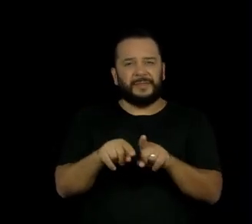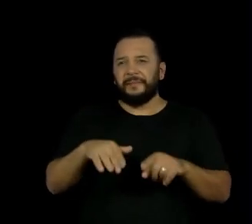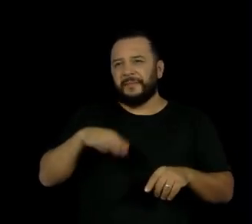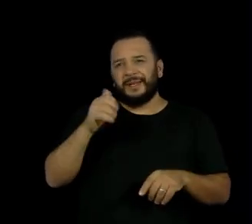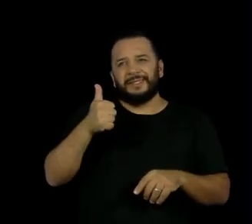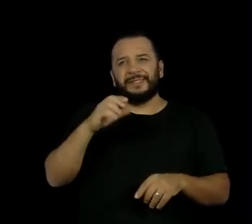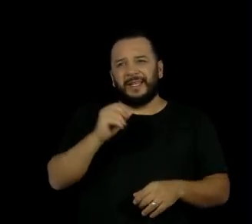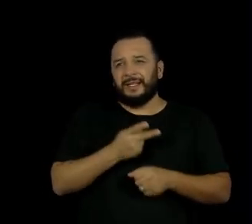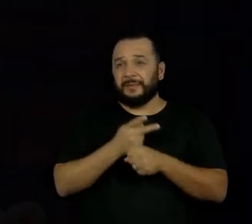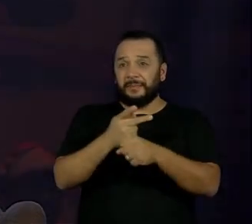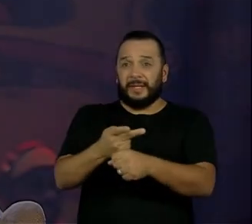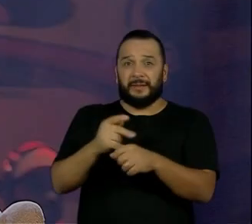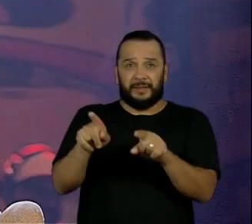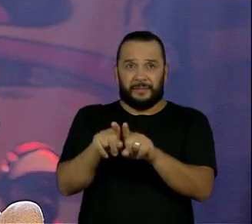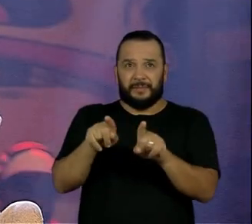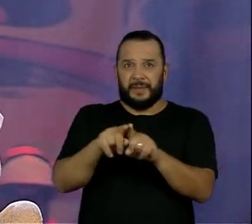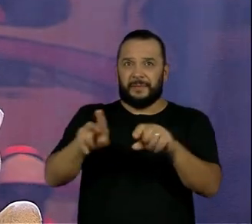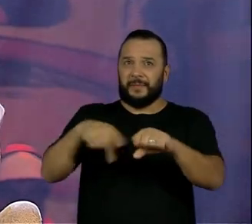internacionais